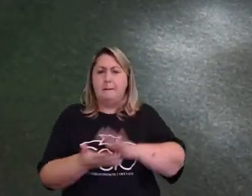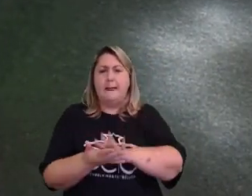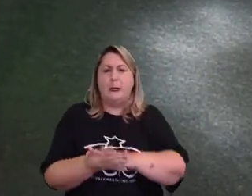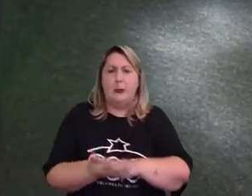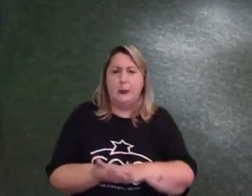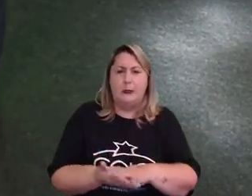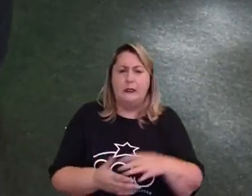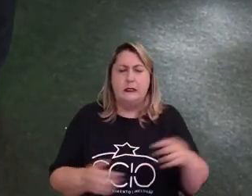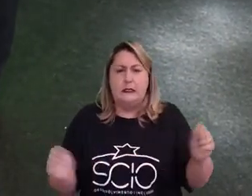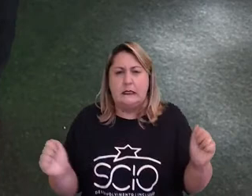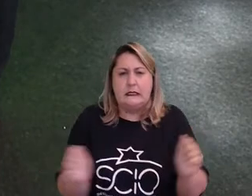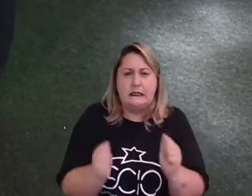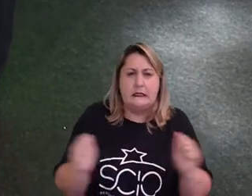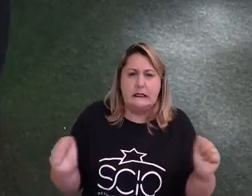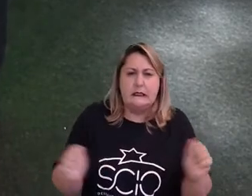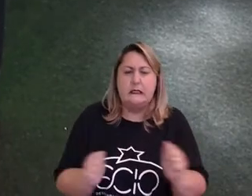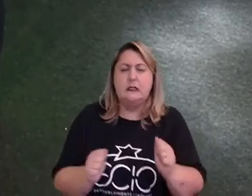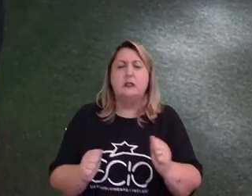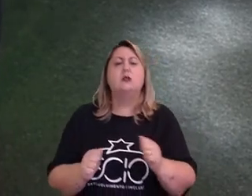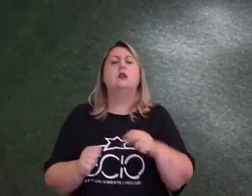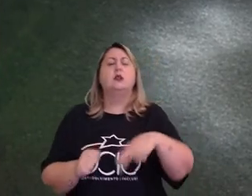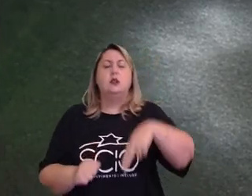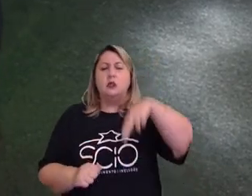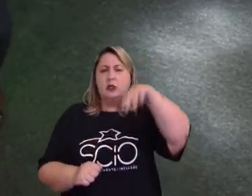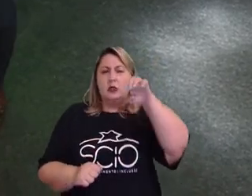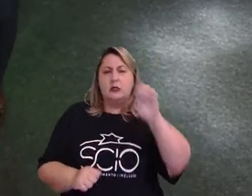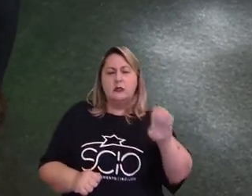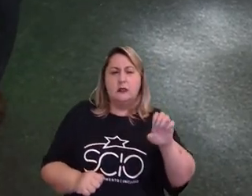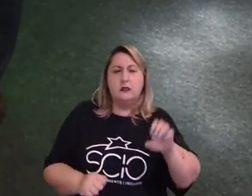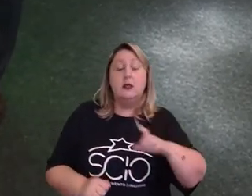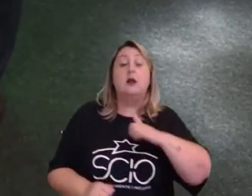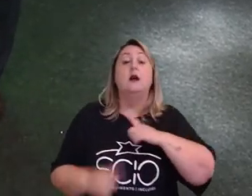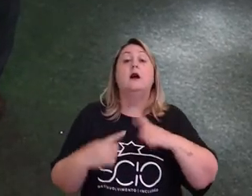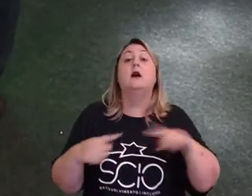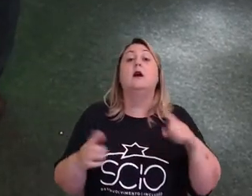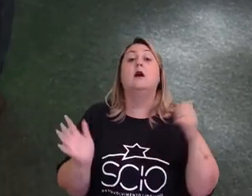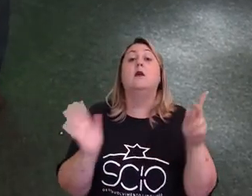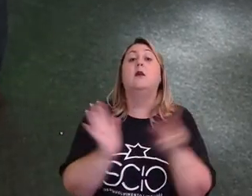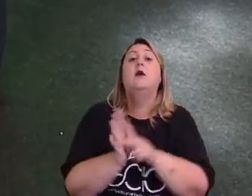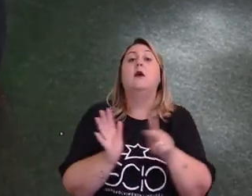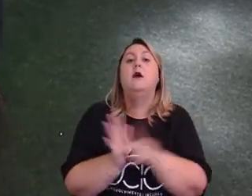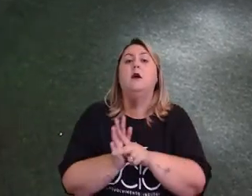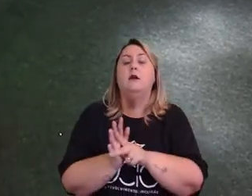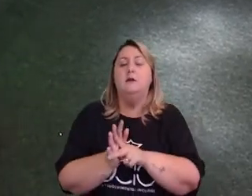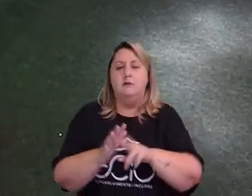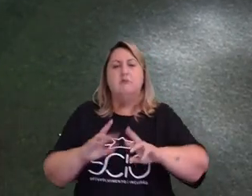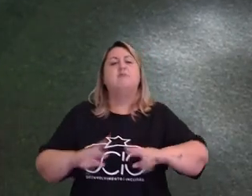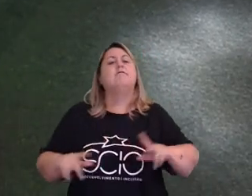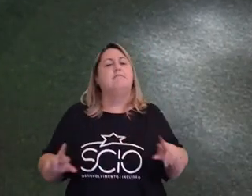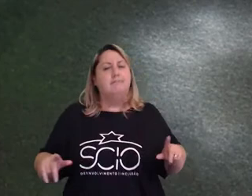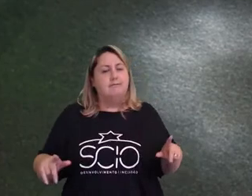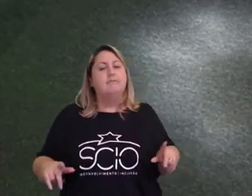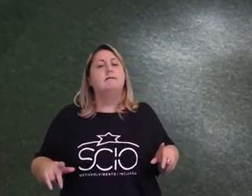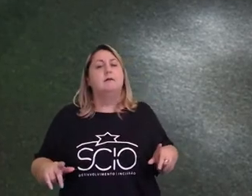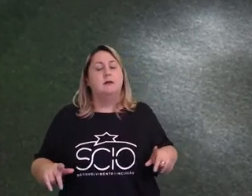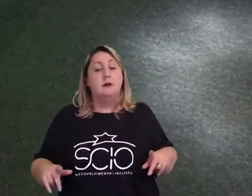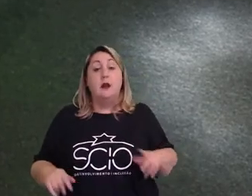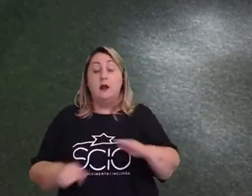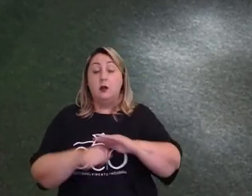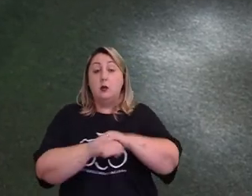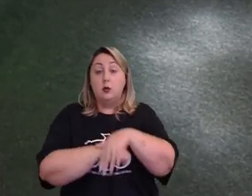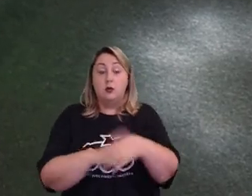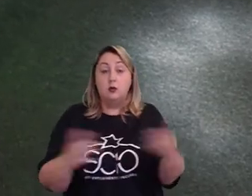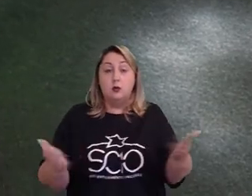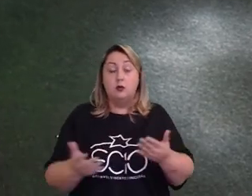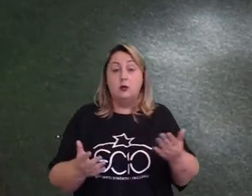pro Rio Grande do Sul, foi lá pro Nordeste, puxou um forrozinho, traz a música própria. É coisa diferenciada, é essa noite